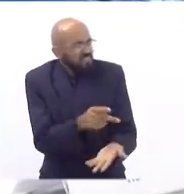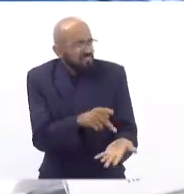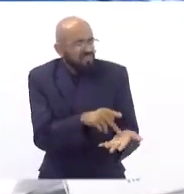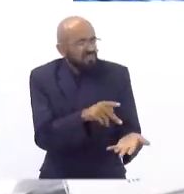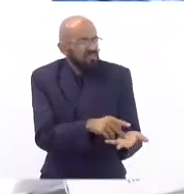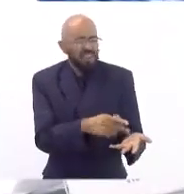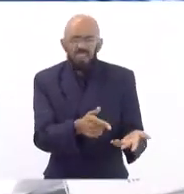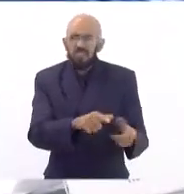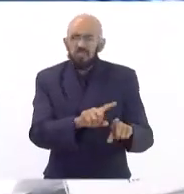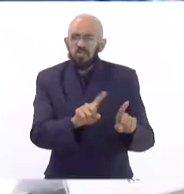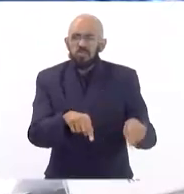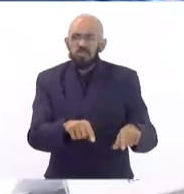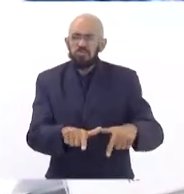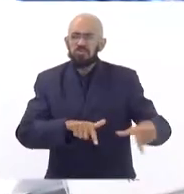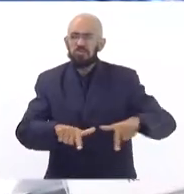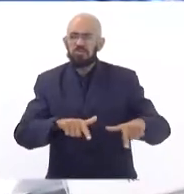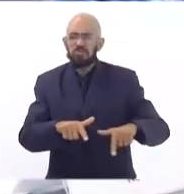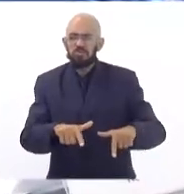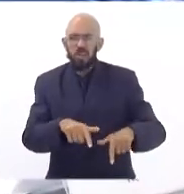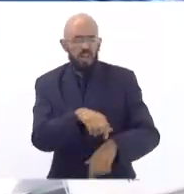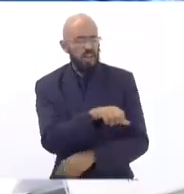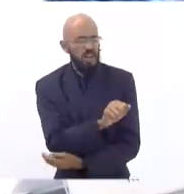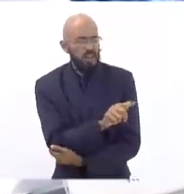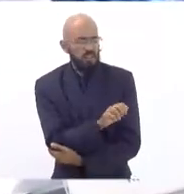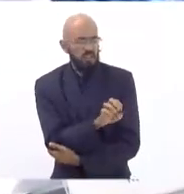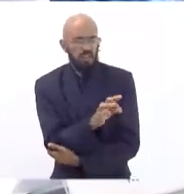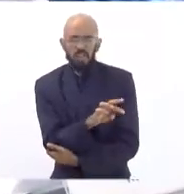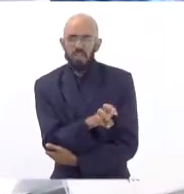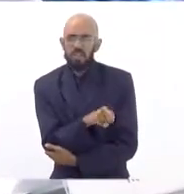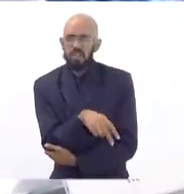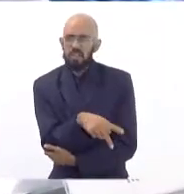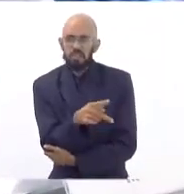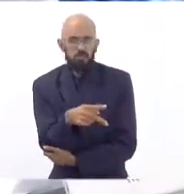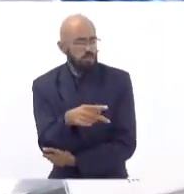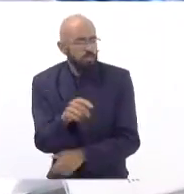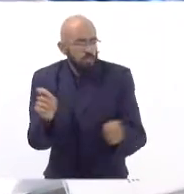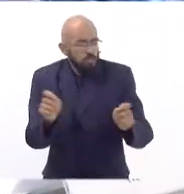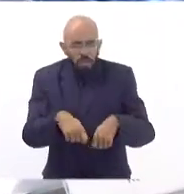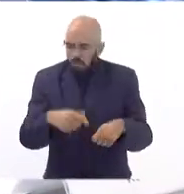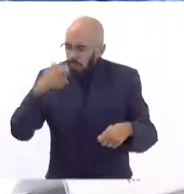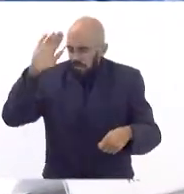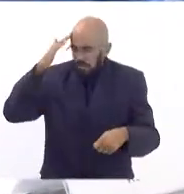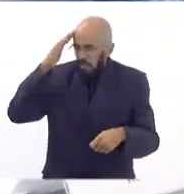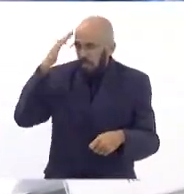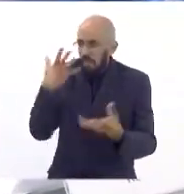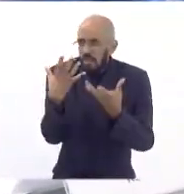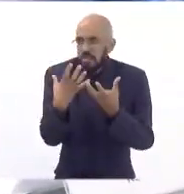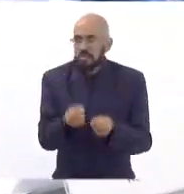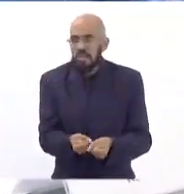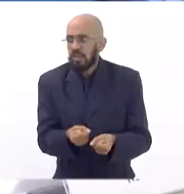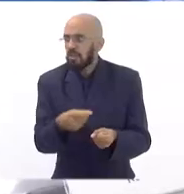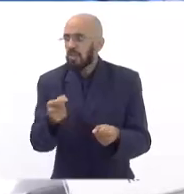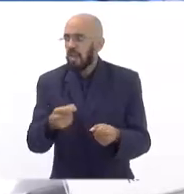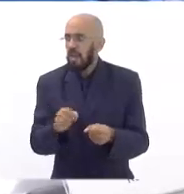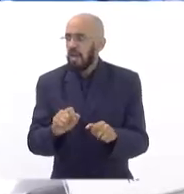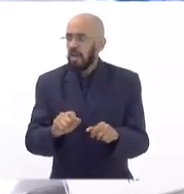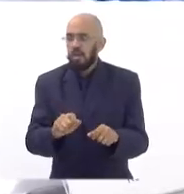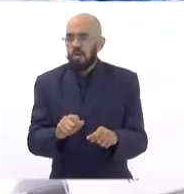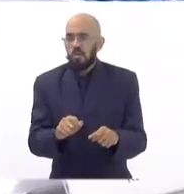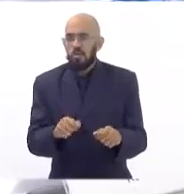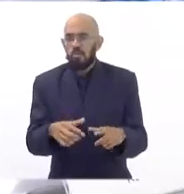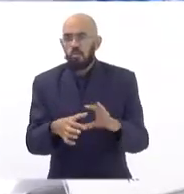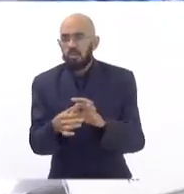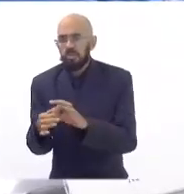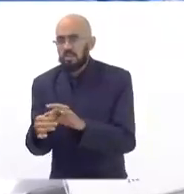trabalhador a gente transferência reguladora é impossível humanamente impossível entender aceitar uma uma situação como essa